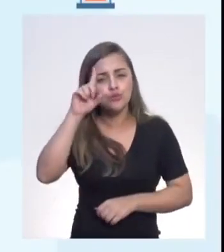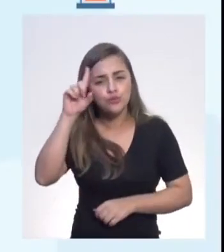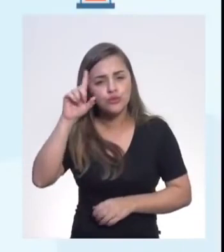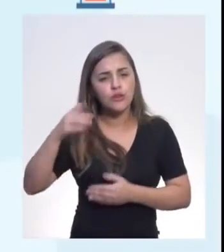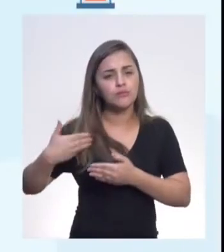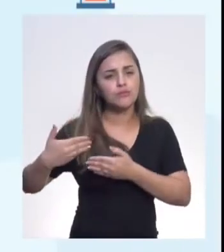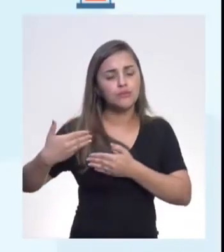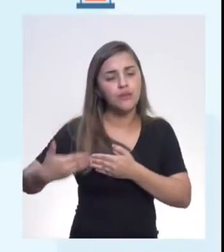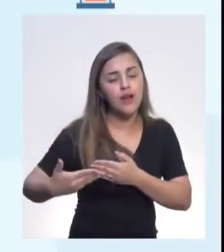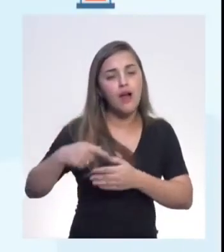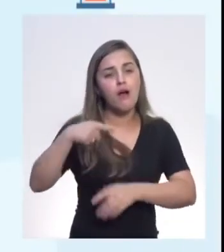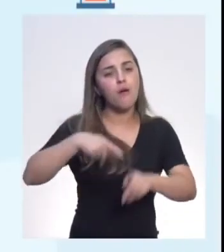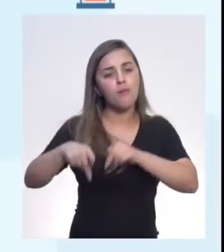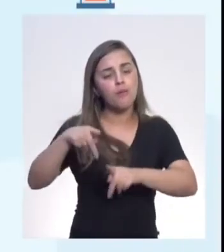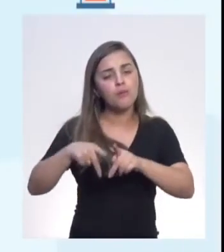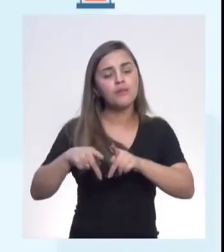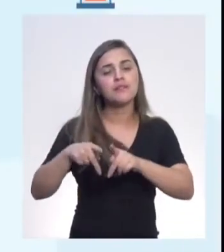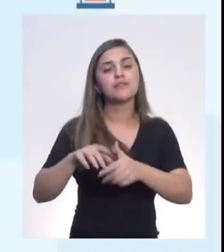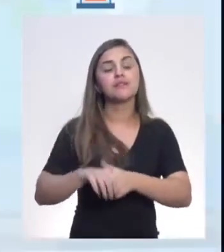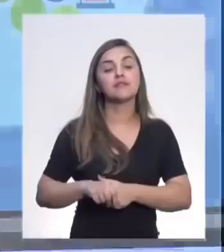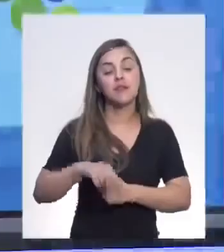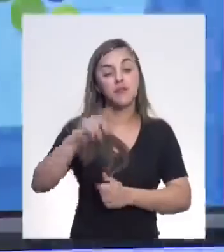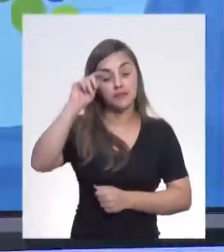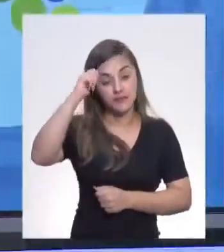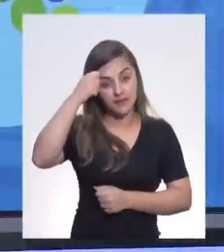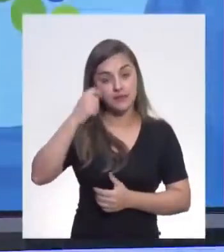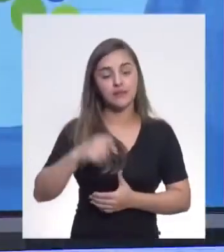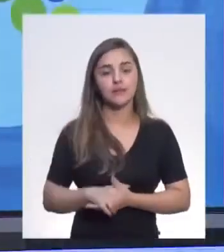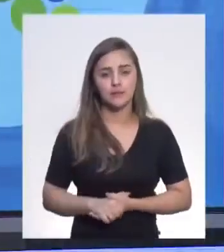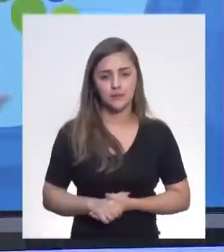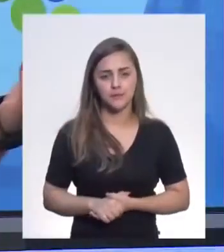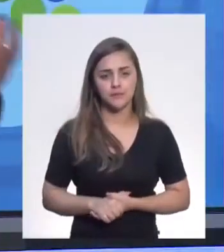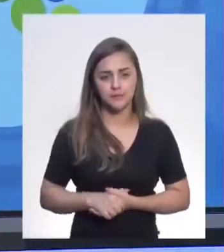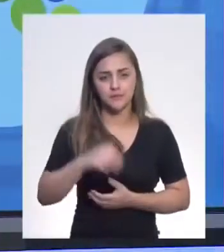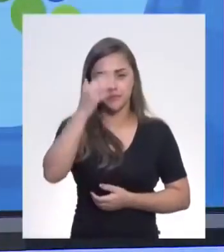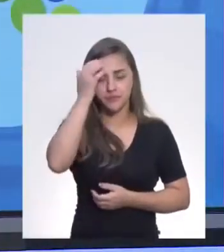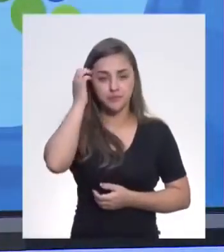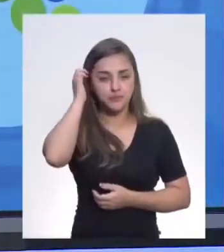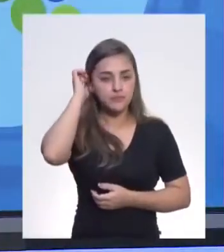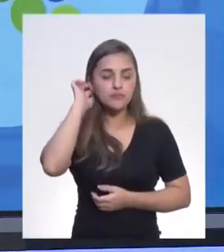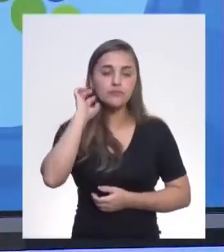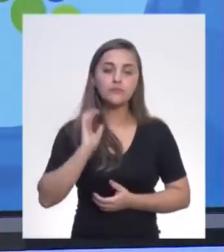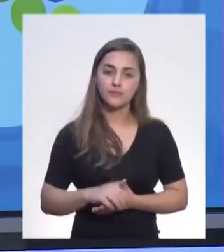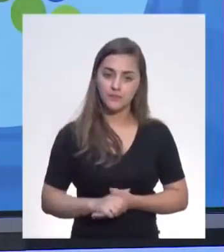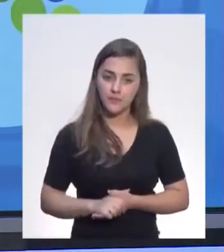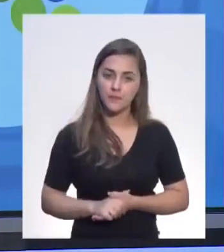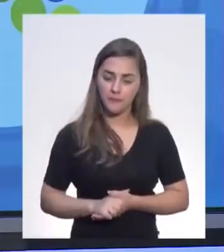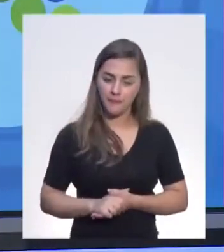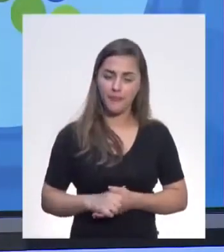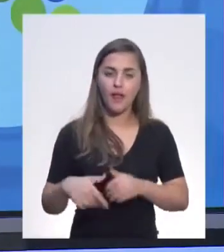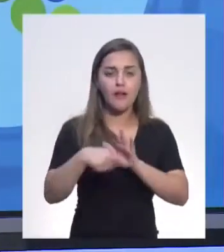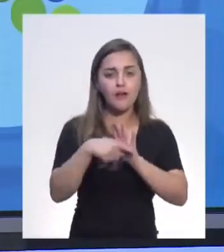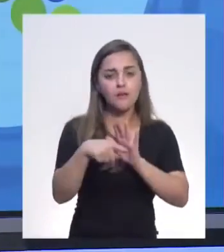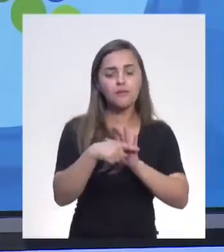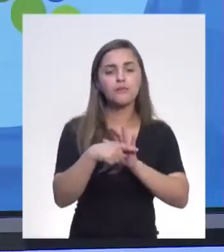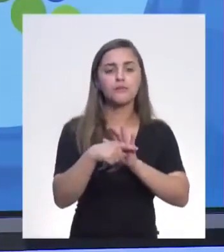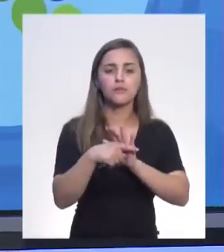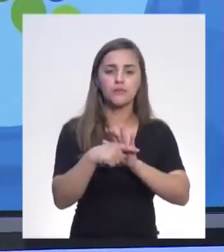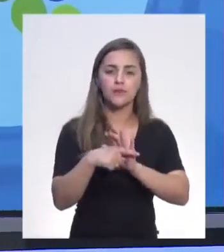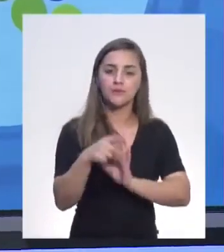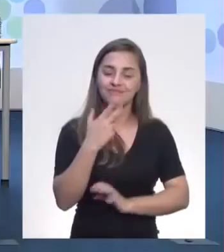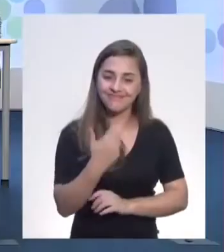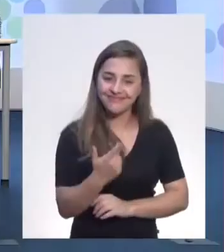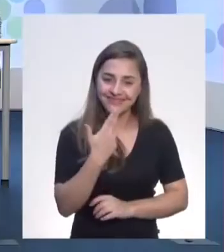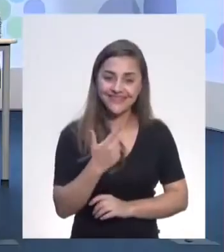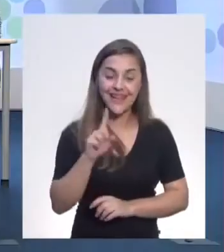denegrir, sobre dia de branco e assim sucessivamente, que são coisas que estão incorporadas na nossa língua, tá? Então, até a próxima